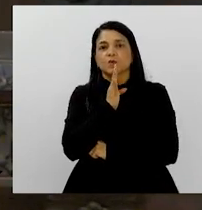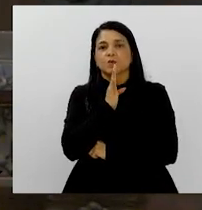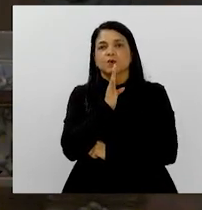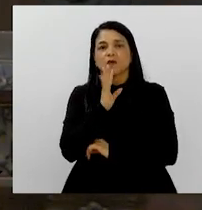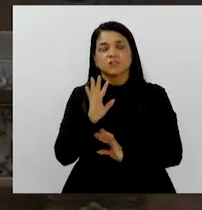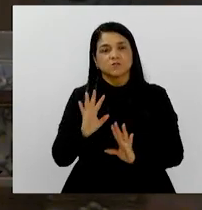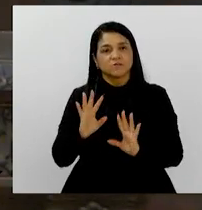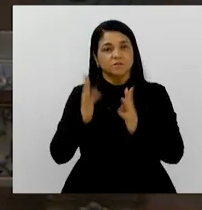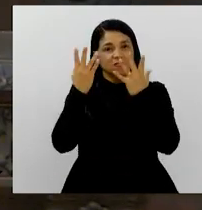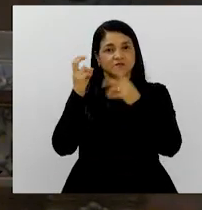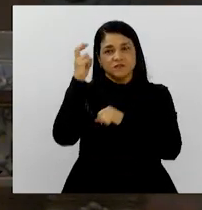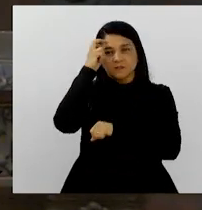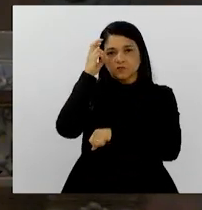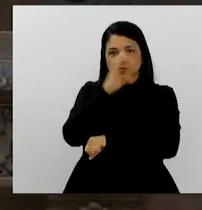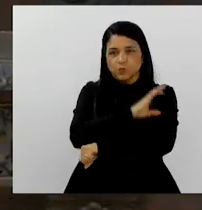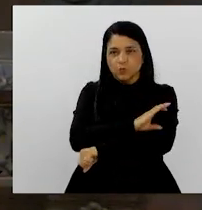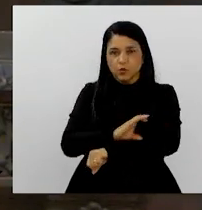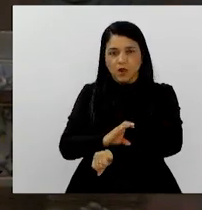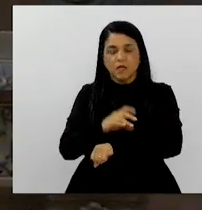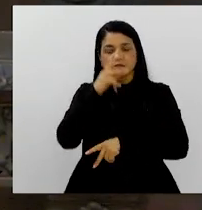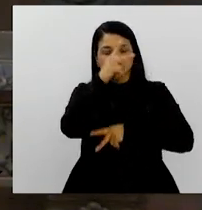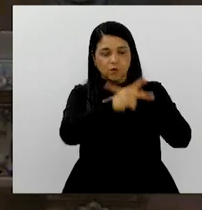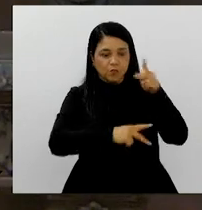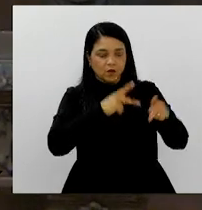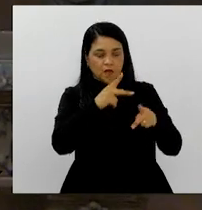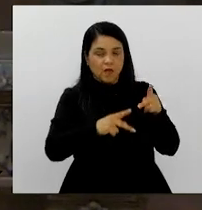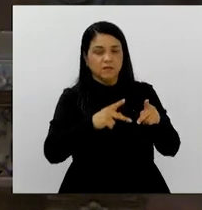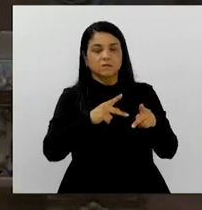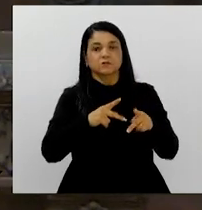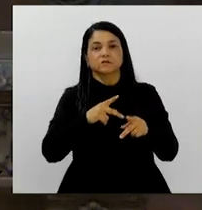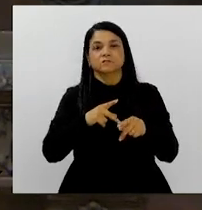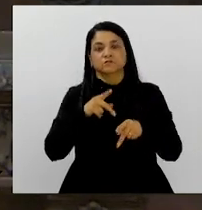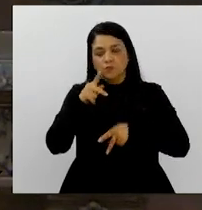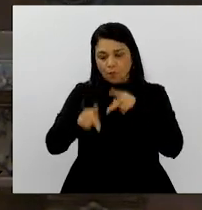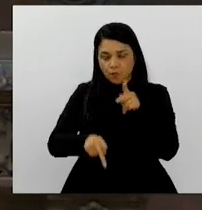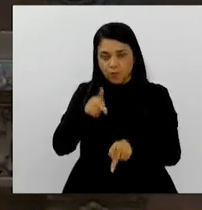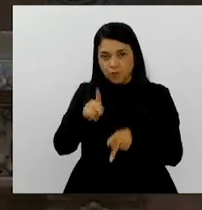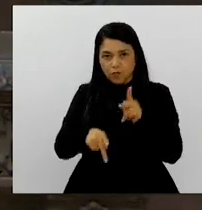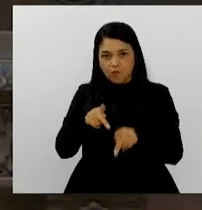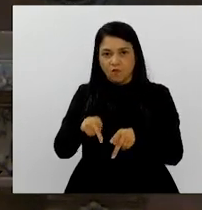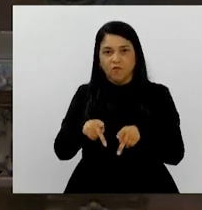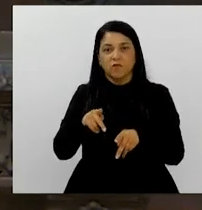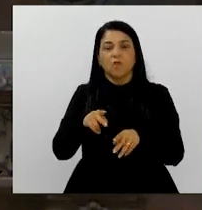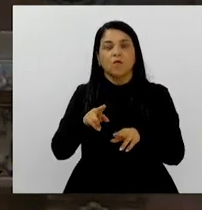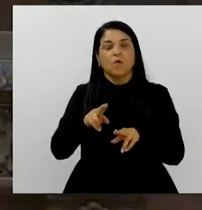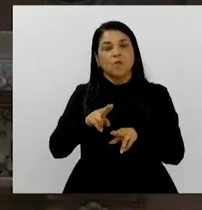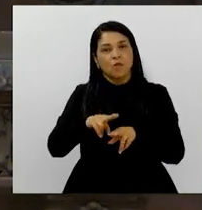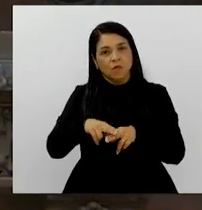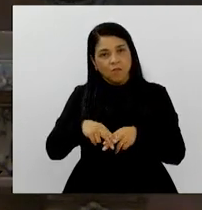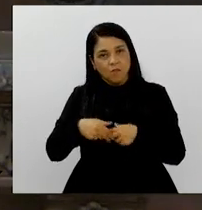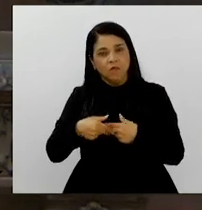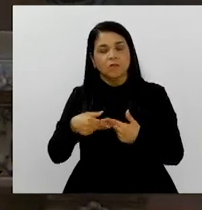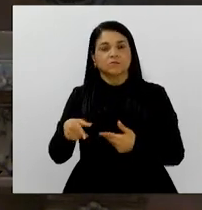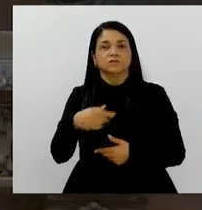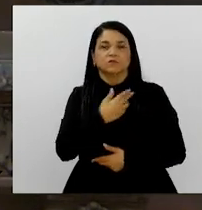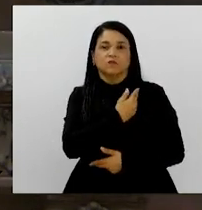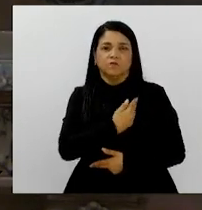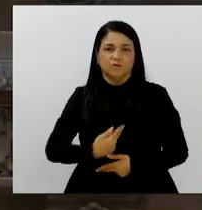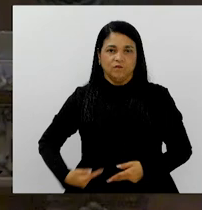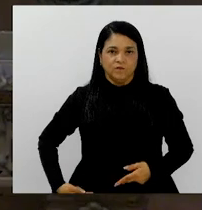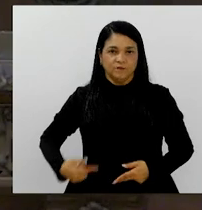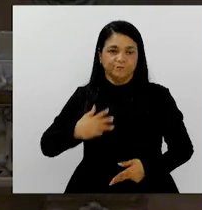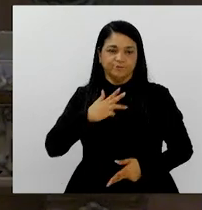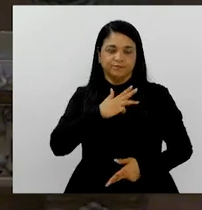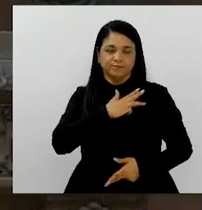manifestações culturais populares do nosso povo por conta do governo do presidente Lula. Só esse